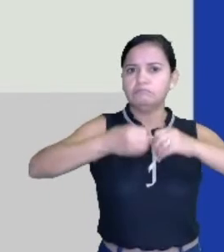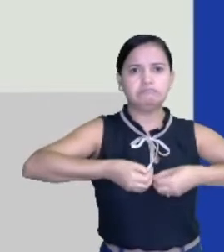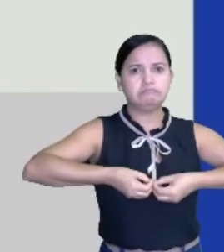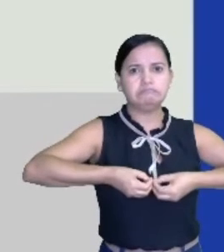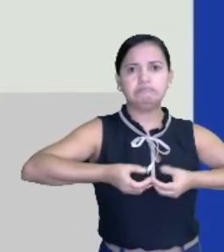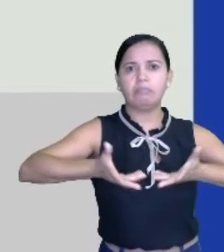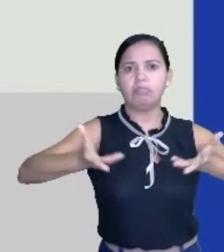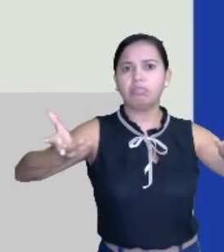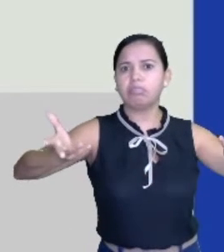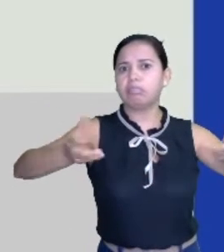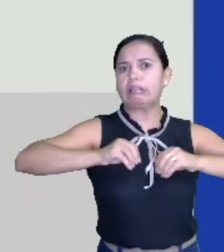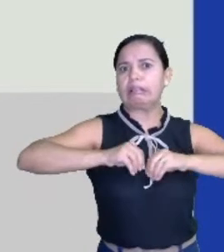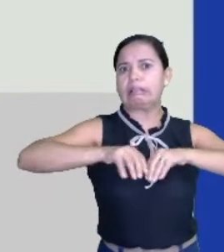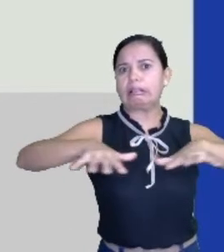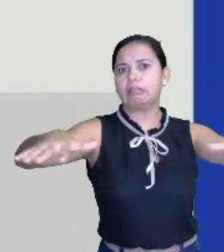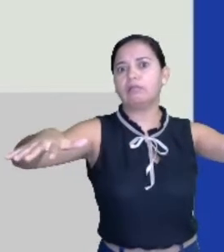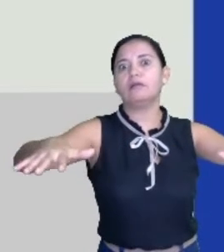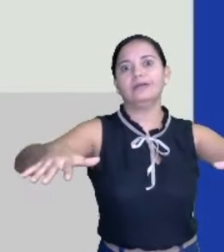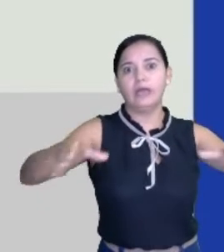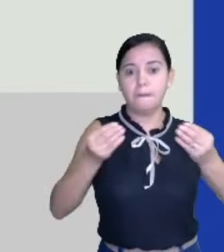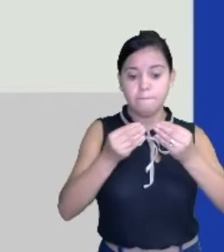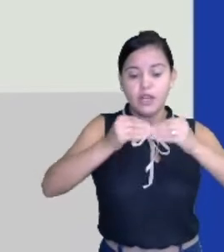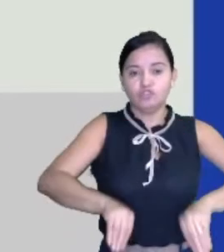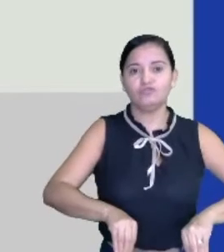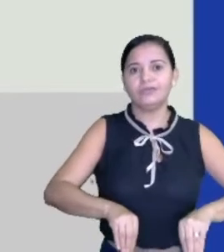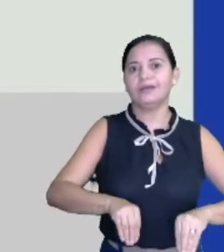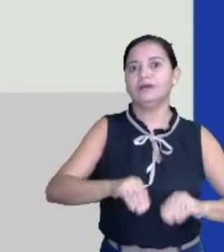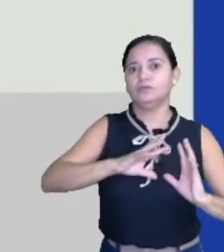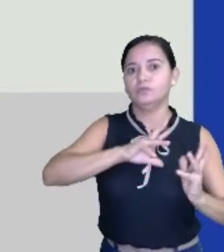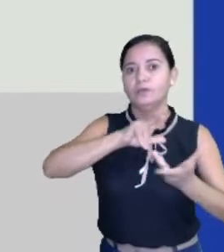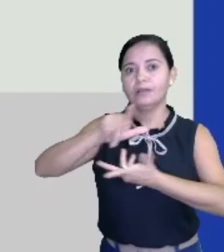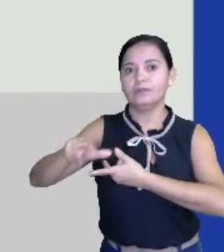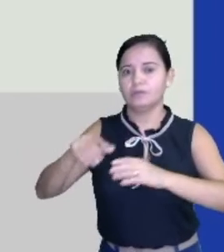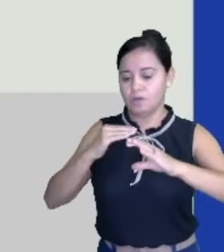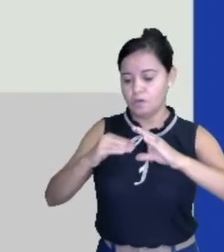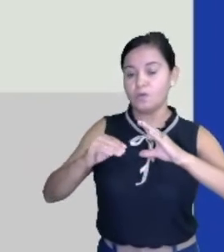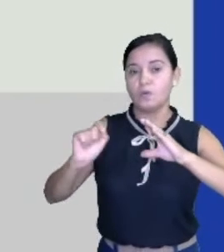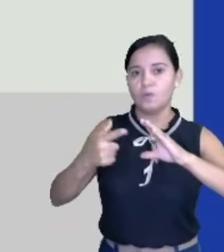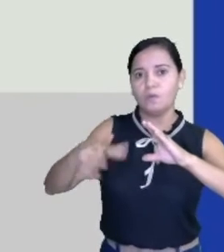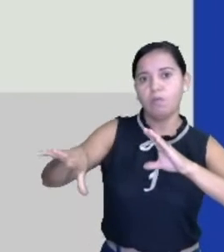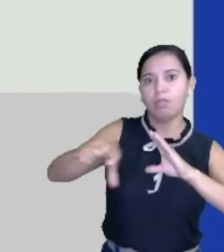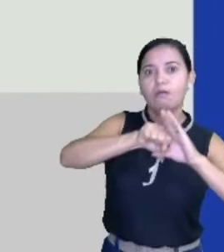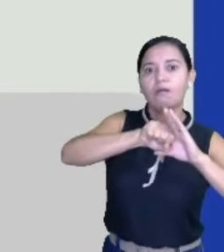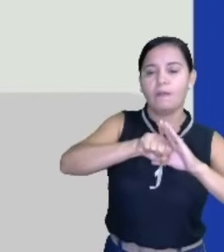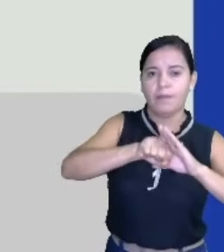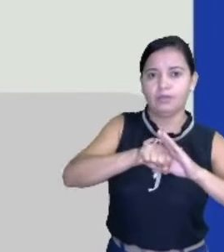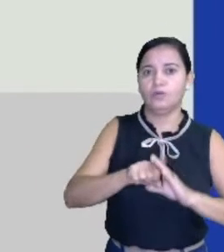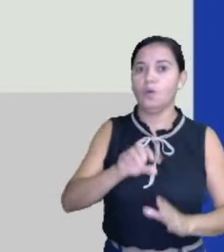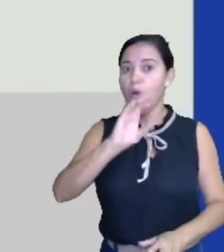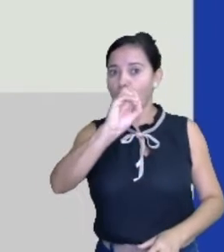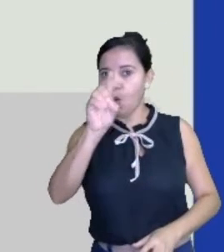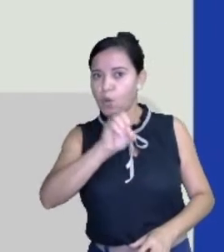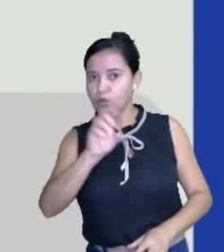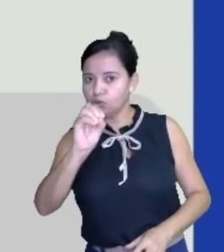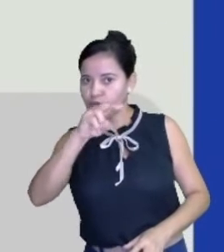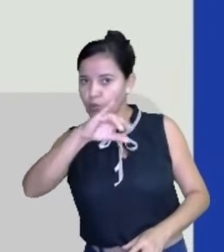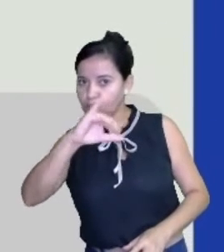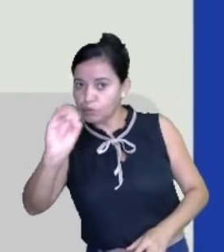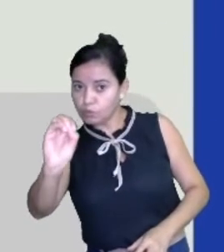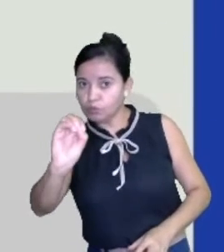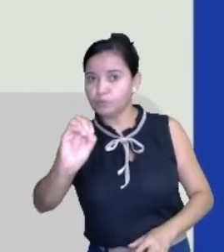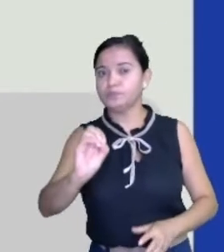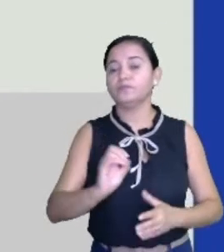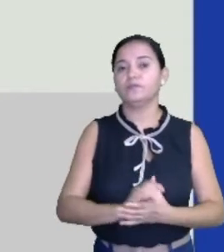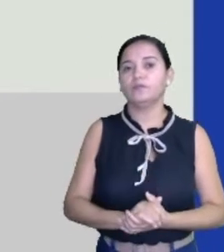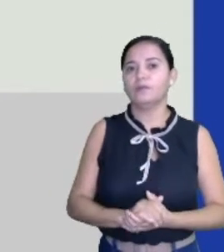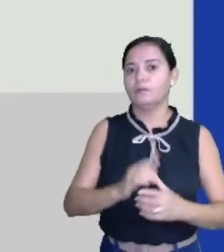consequentemente, destruindo a camada de ozônio. Porque o que destrói, na verdade, gente, é o que faz com que esse ozônio interaja com